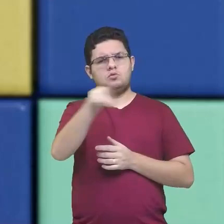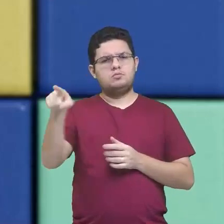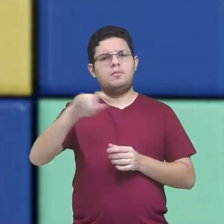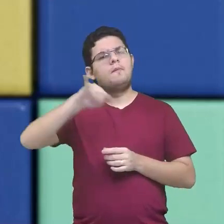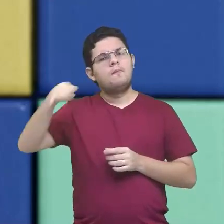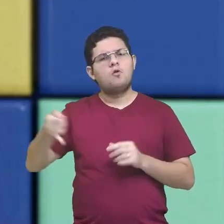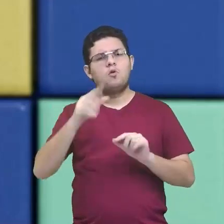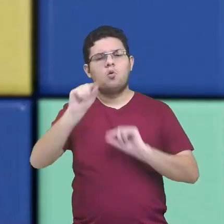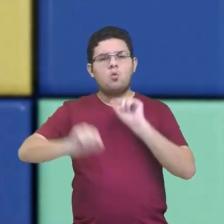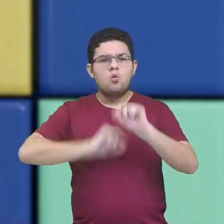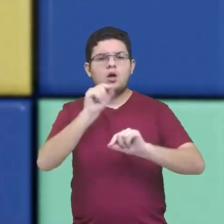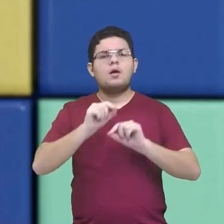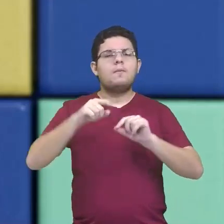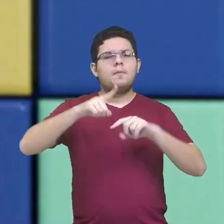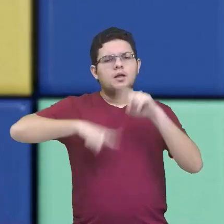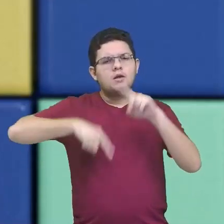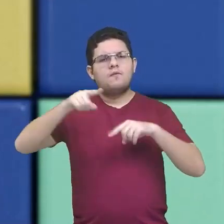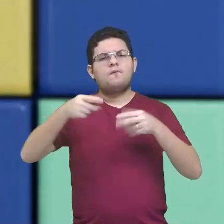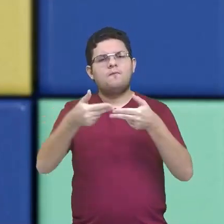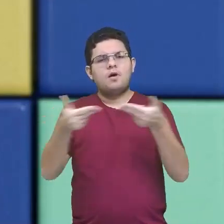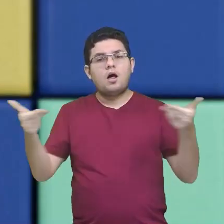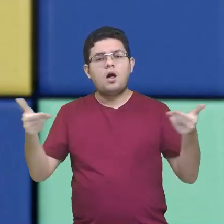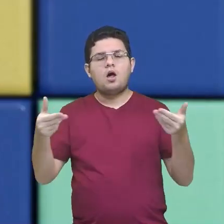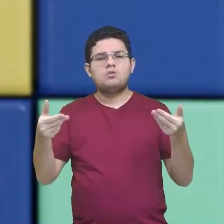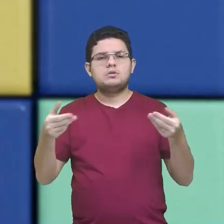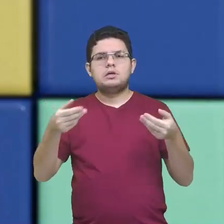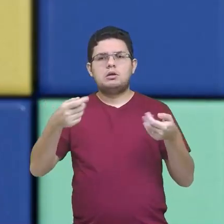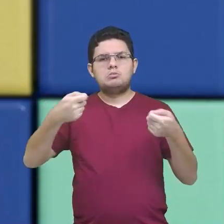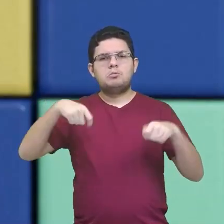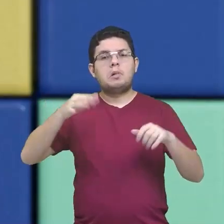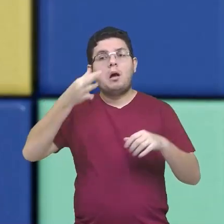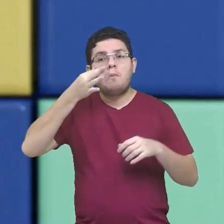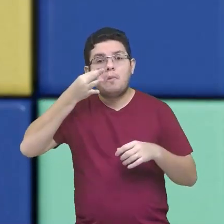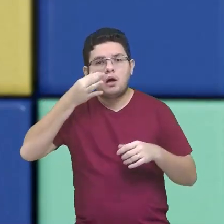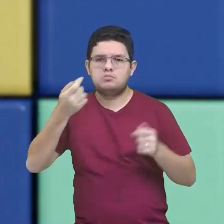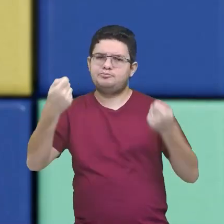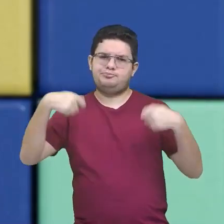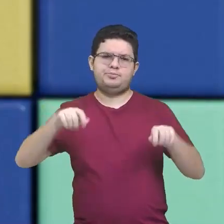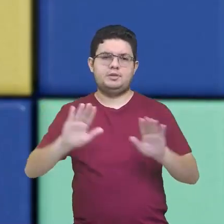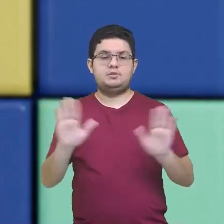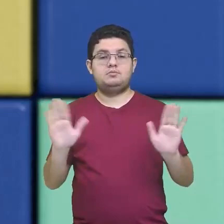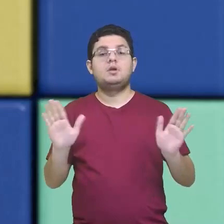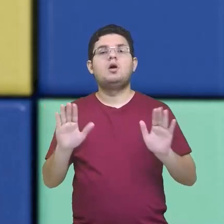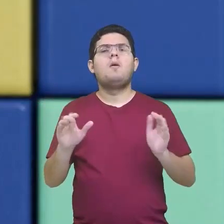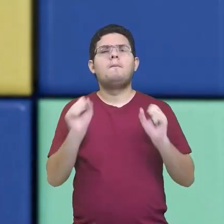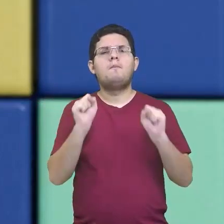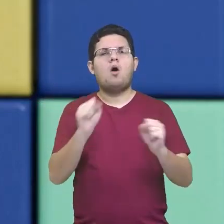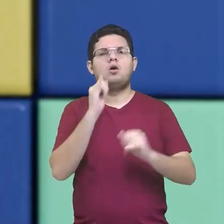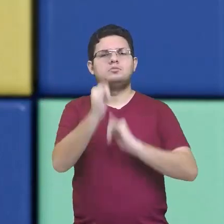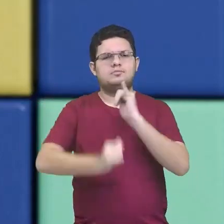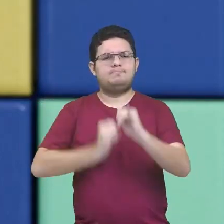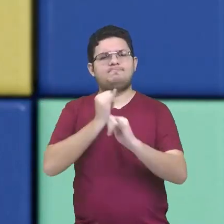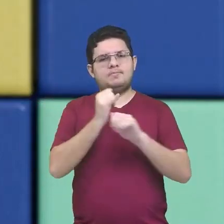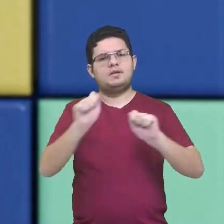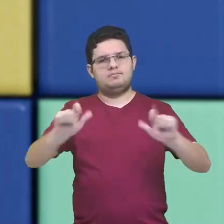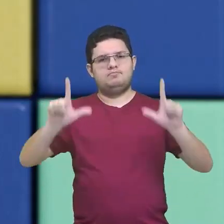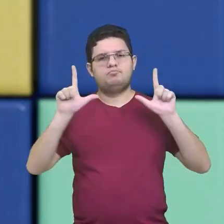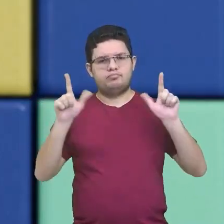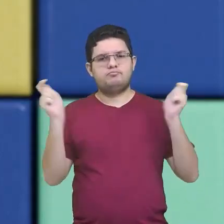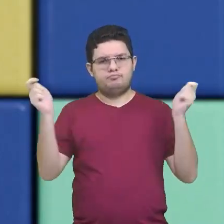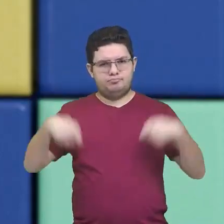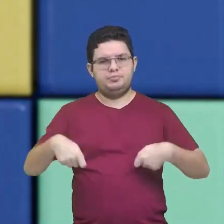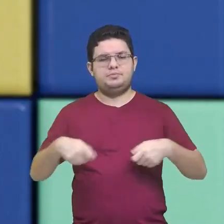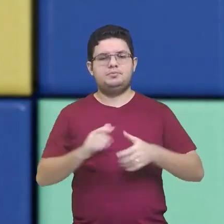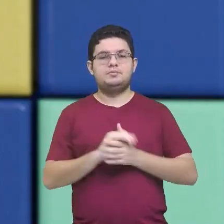de exposição sem precisar sair de casa. E olha só que interessante, né? Temos algumas respostas, a gente vai acompanhando